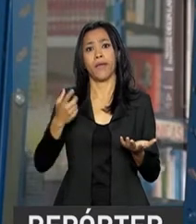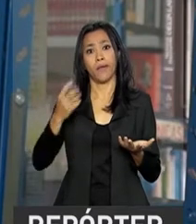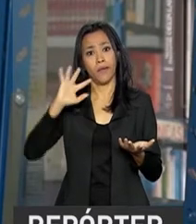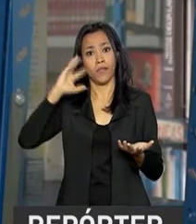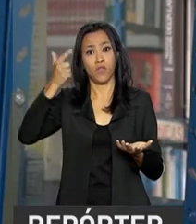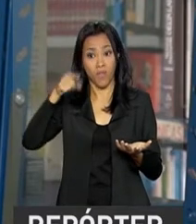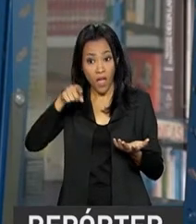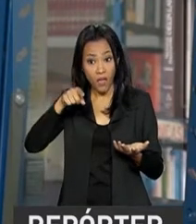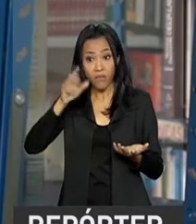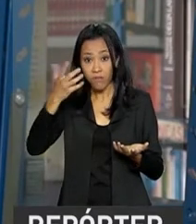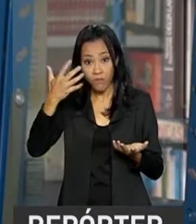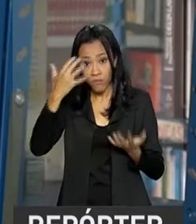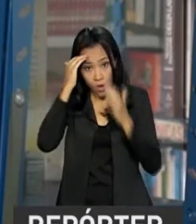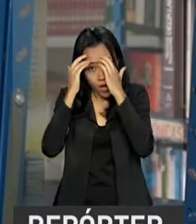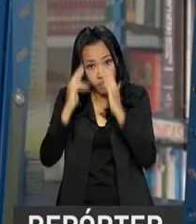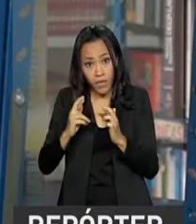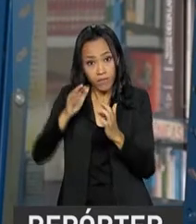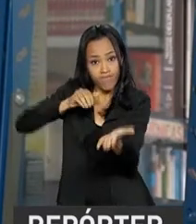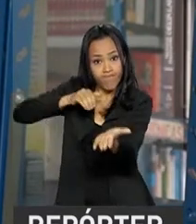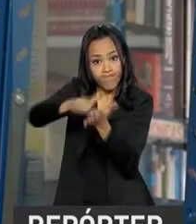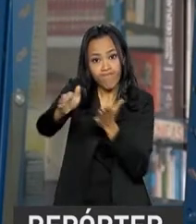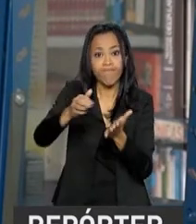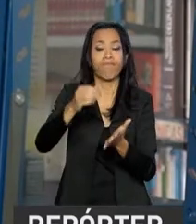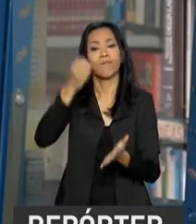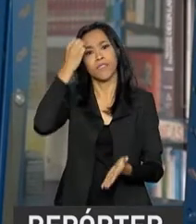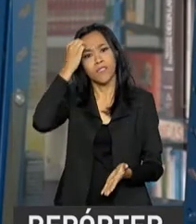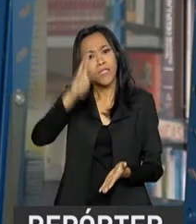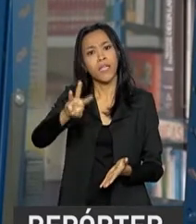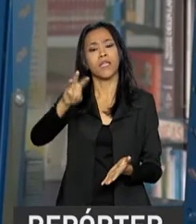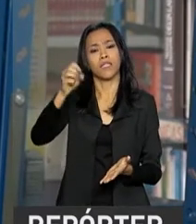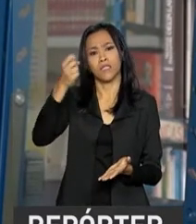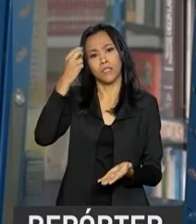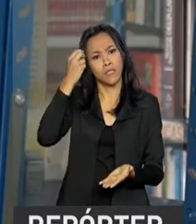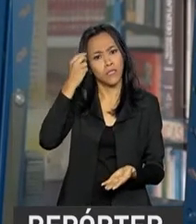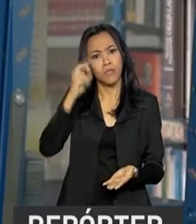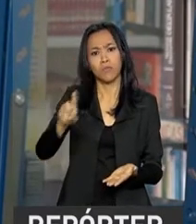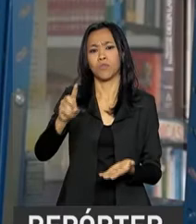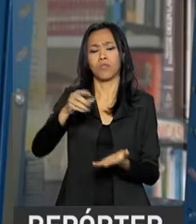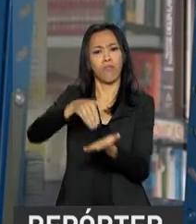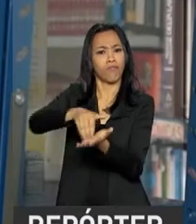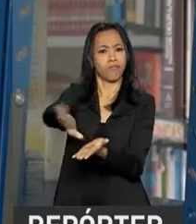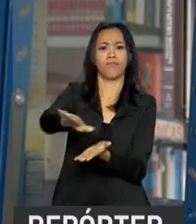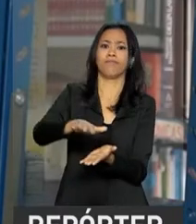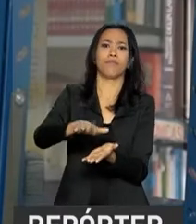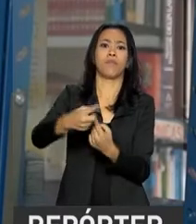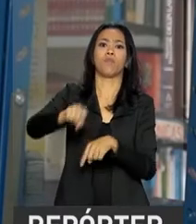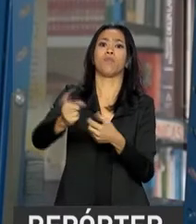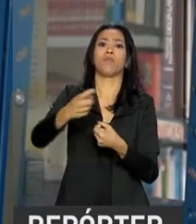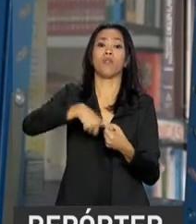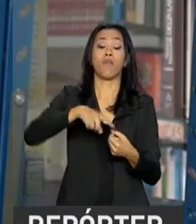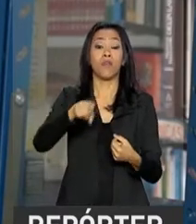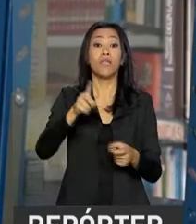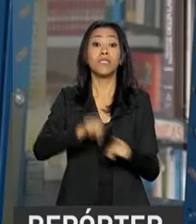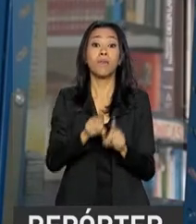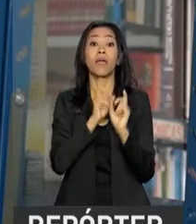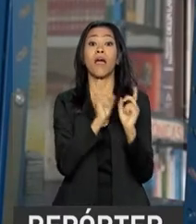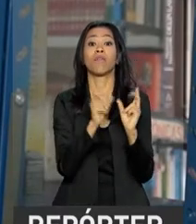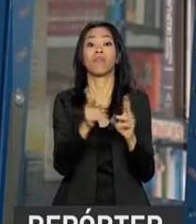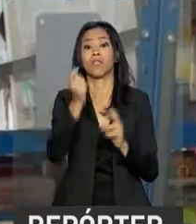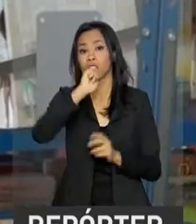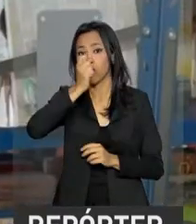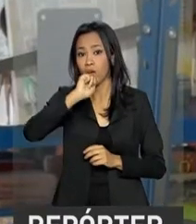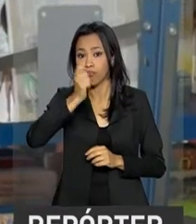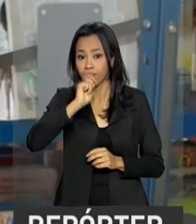três a sete dias e uma escola também em que o tráfico de drogas ele era muito presente na história da escola